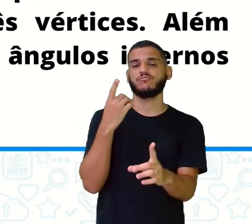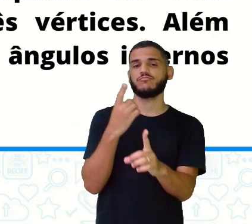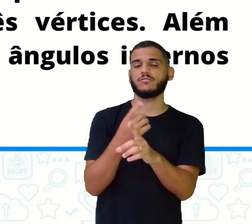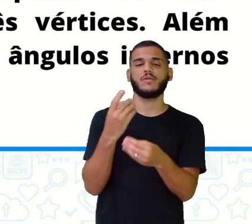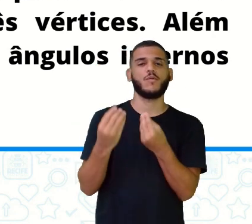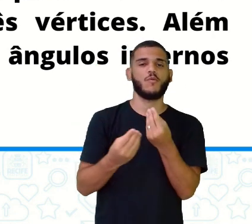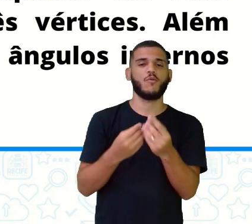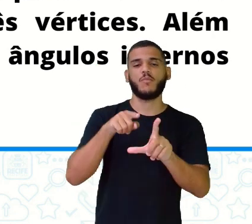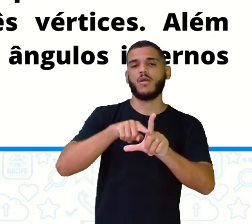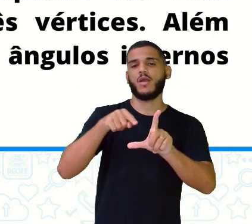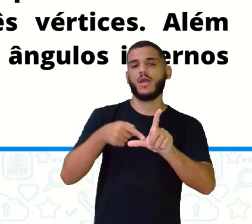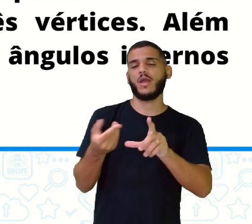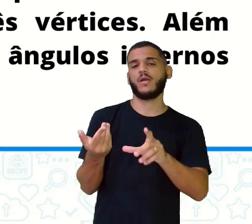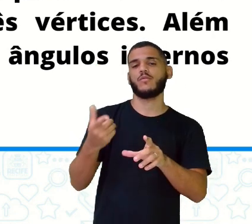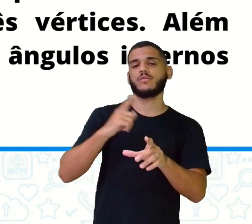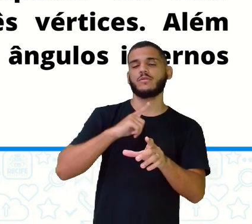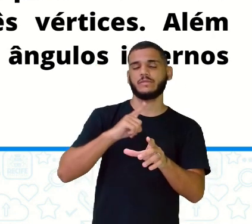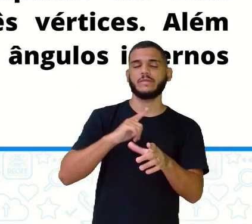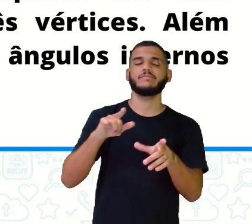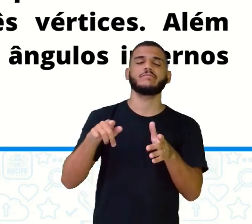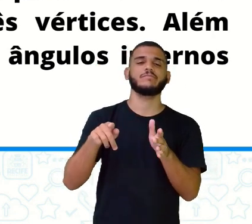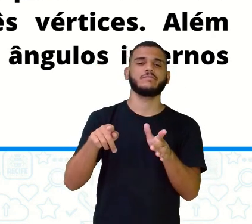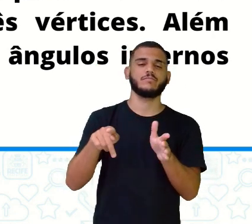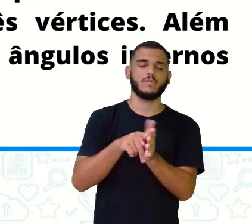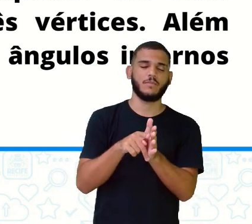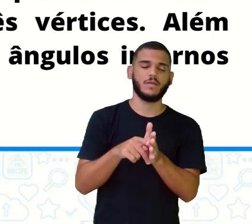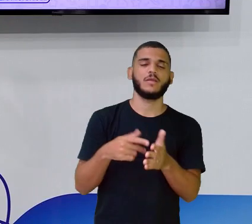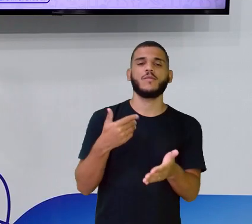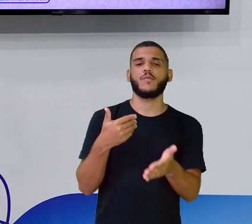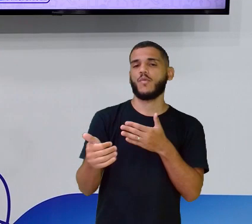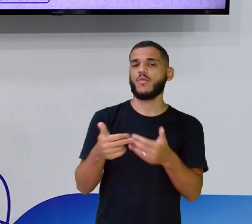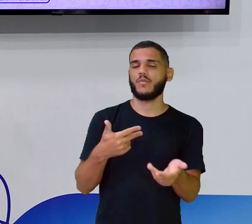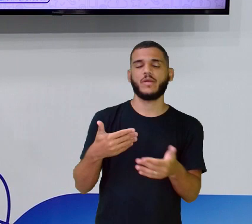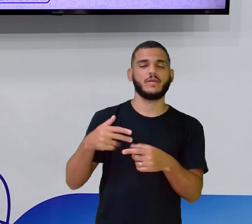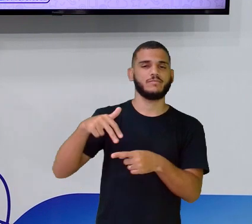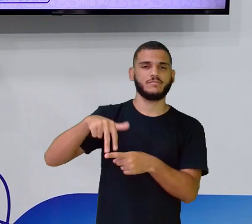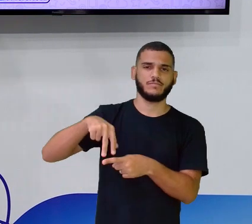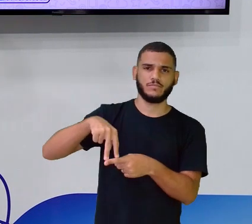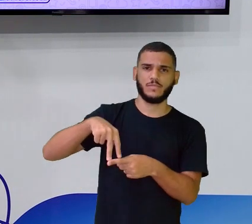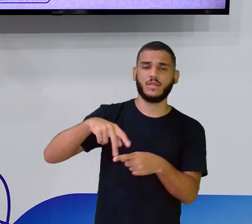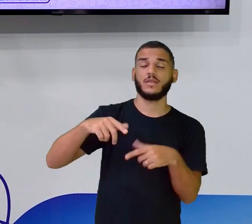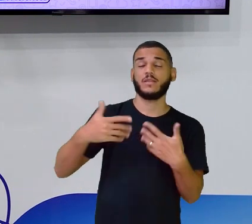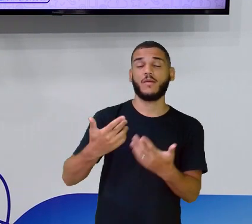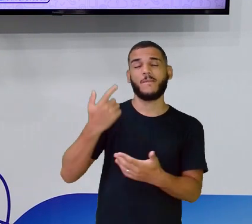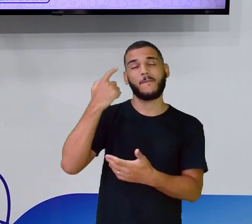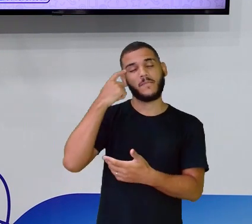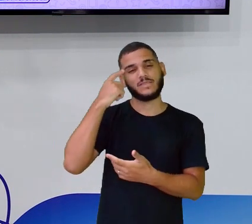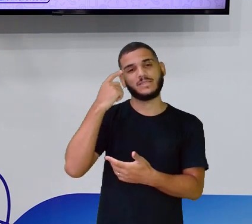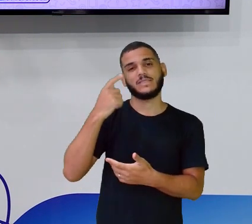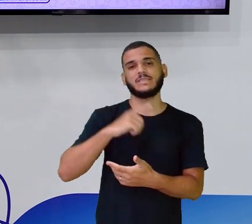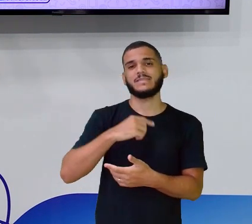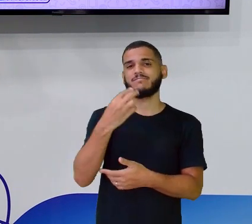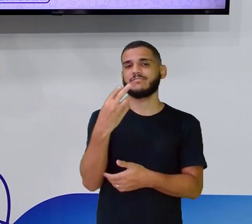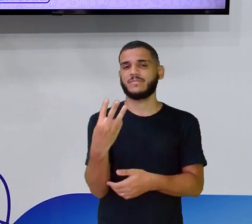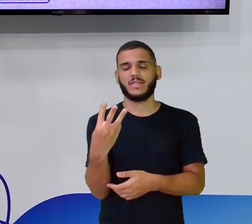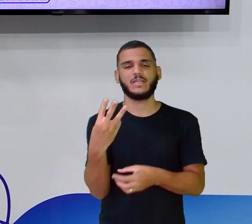3 ângulos internos em qualquer que seja o triângulo. Então, pensa comigo, 3 lados,